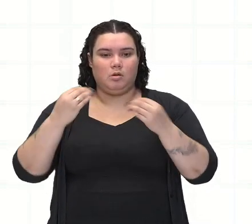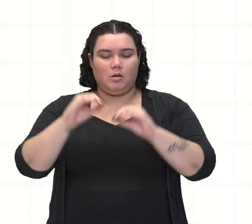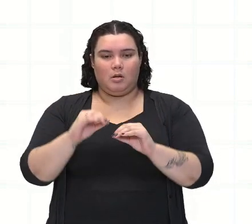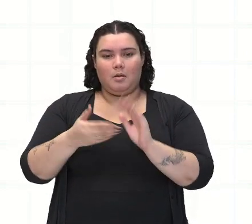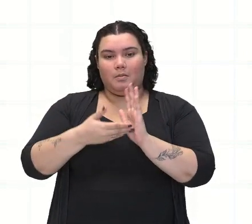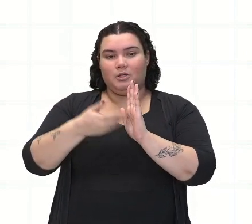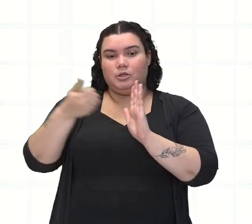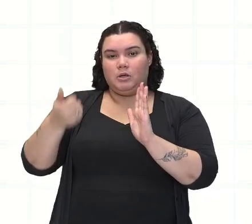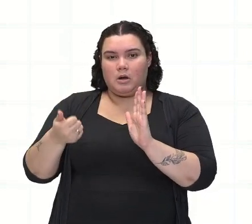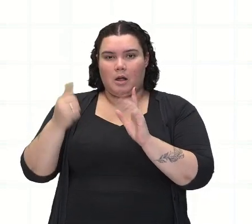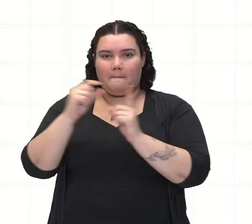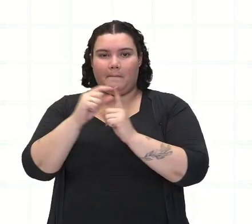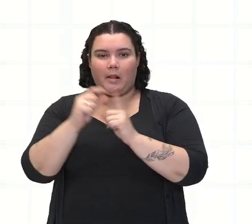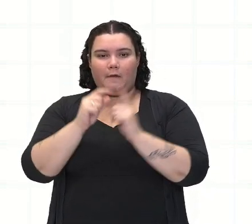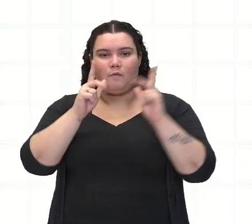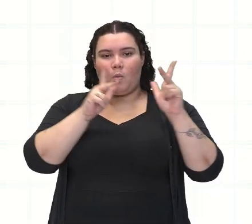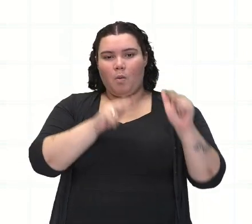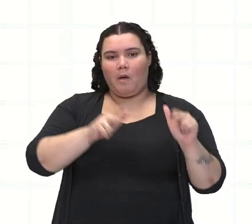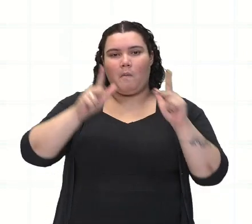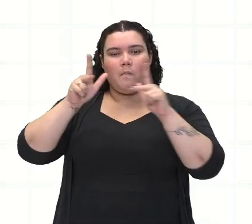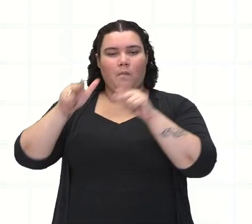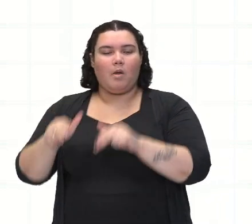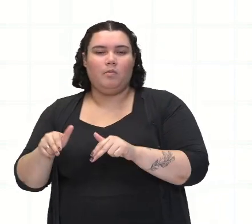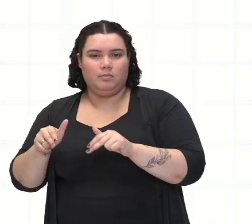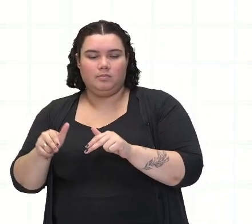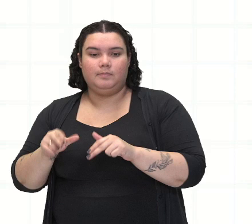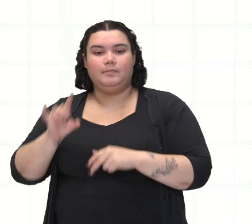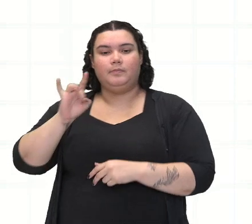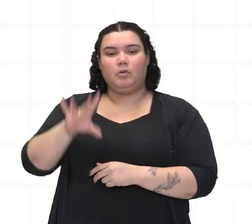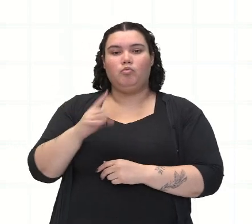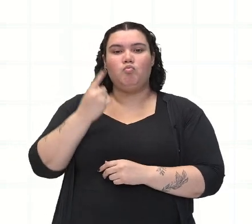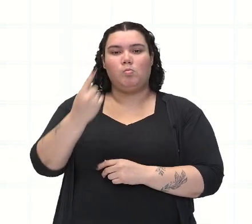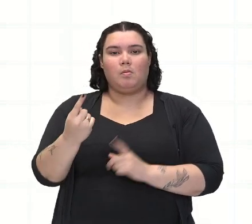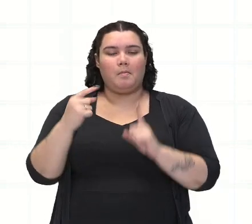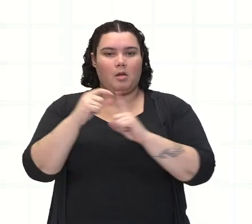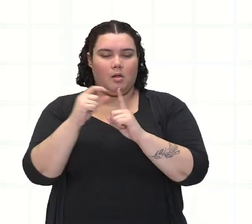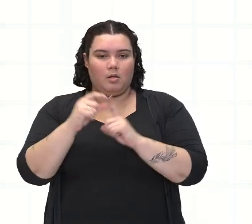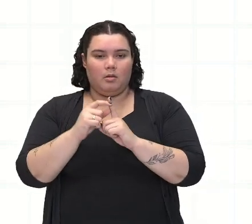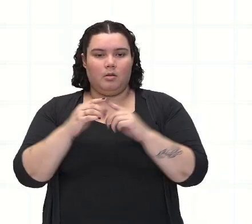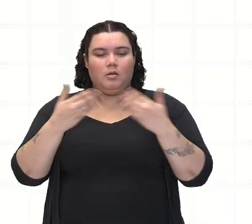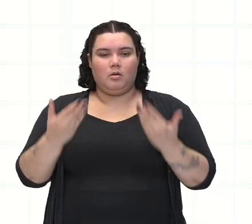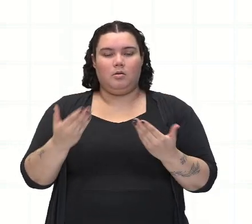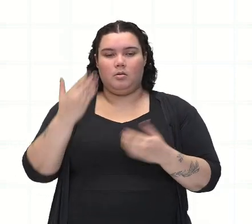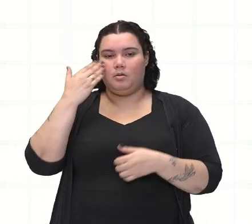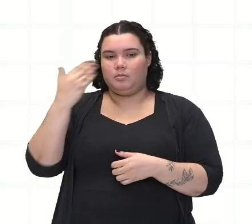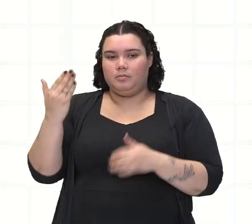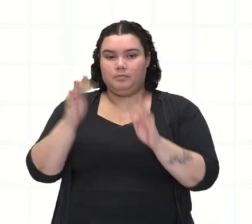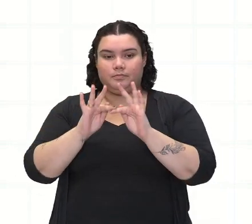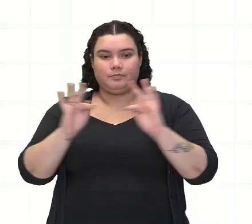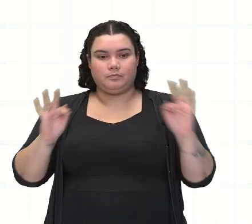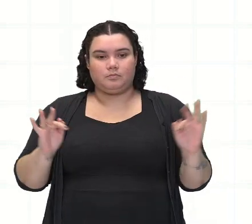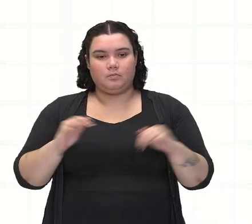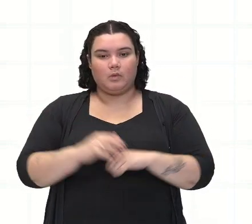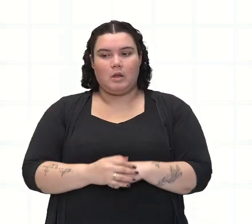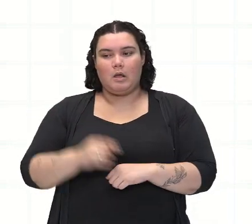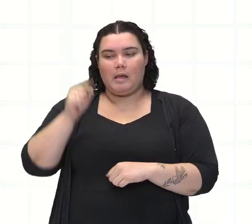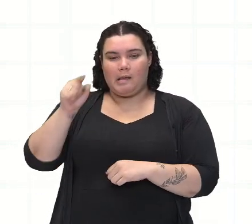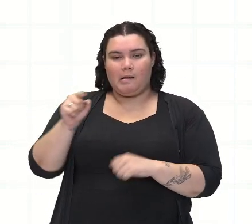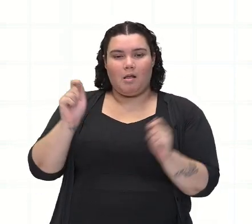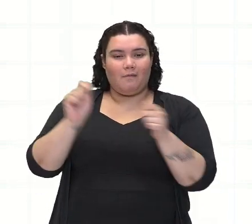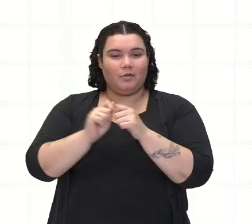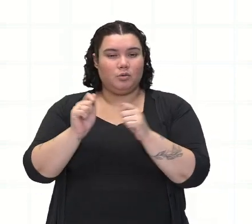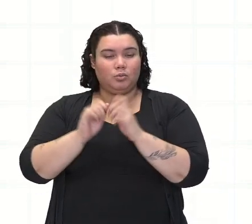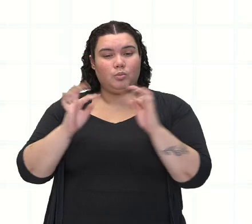eliminar essa repetição, juntando no exemplo B fica, ele fez